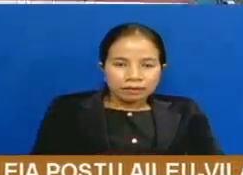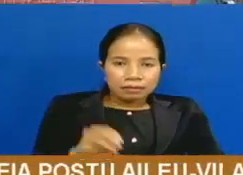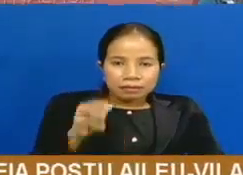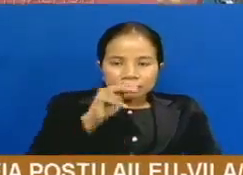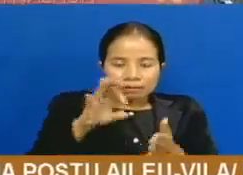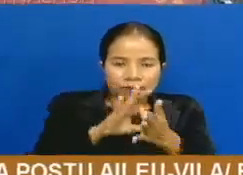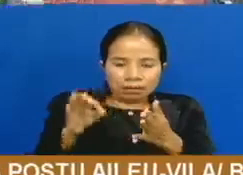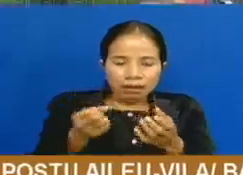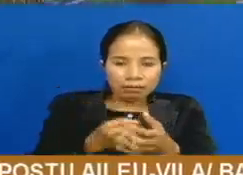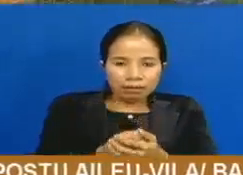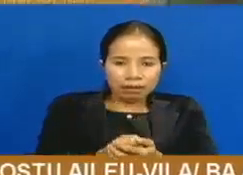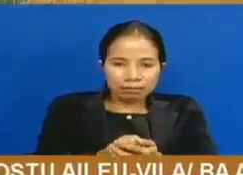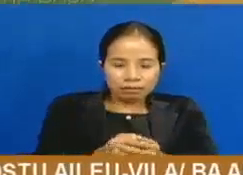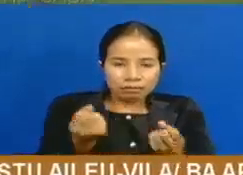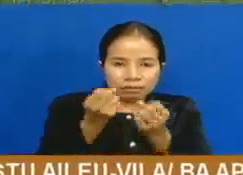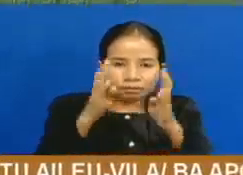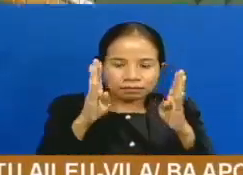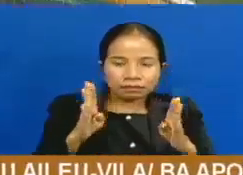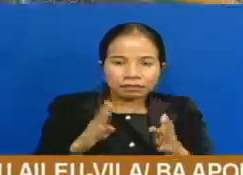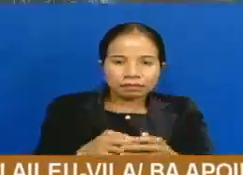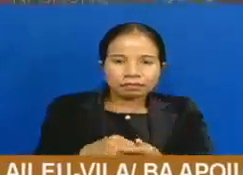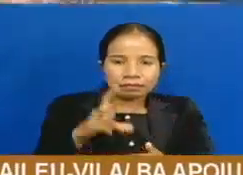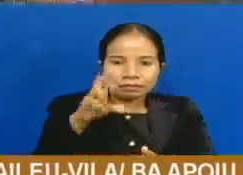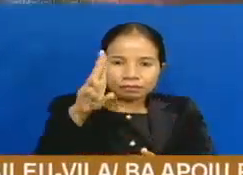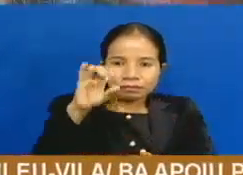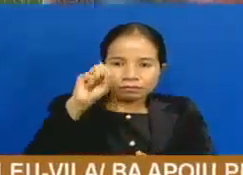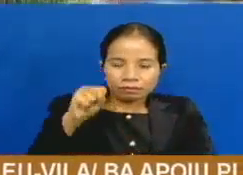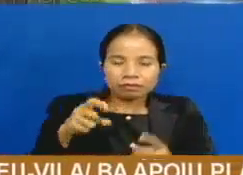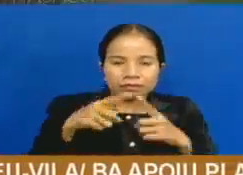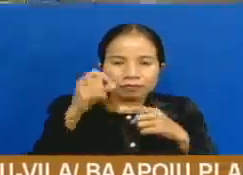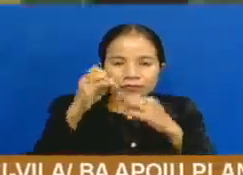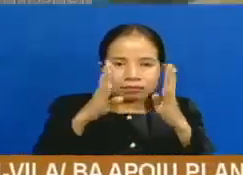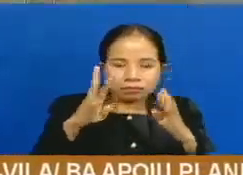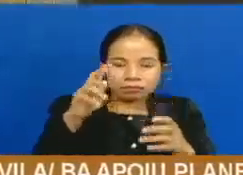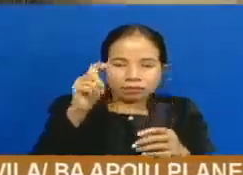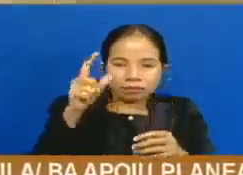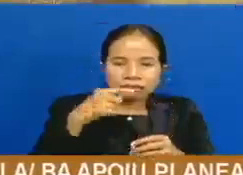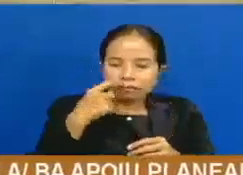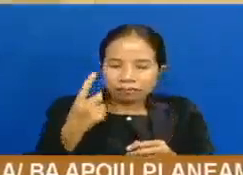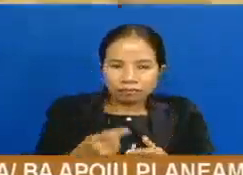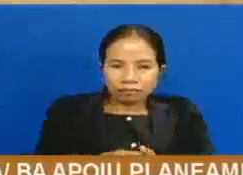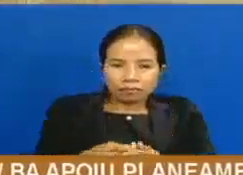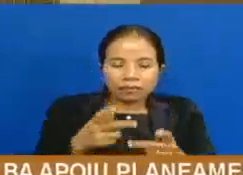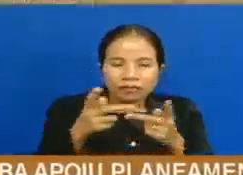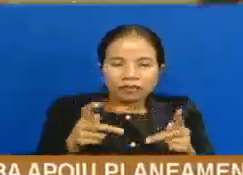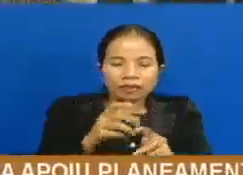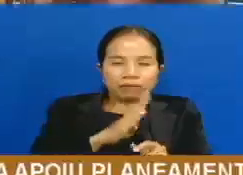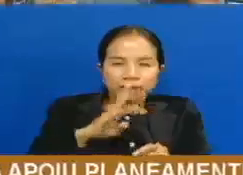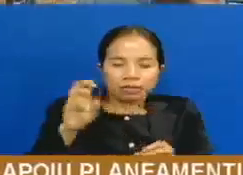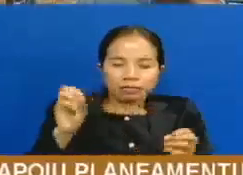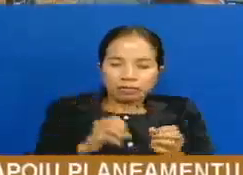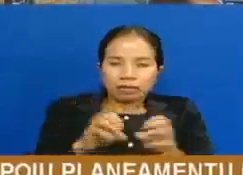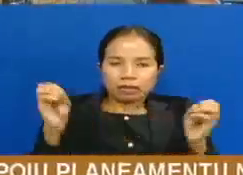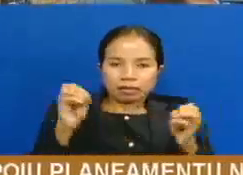Segunda-feira, né motorista Husi Microlet 01, Luiz de Carvalho, ba jornalista RTTI Lihateten, terminal Becora la suficiente